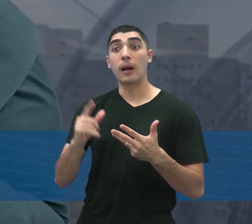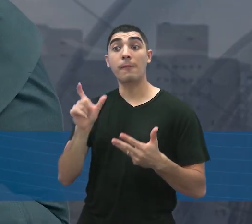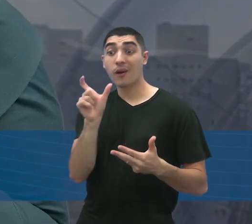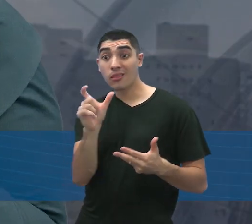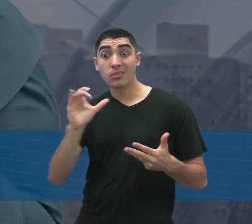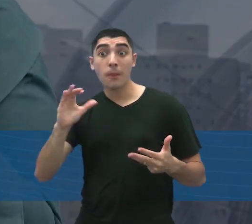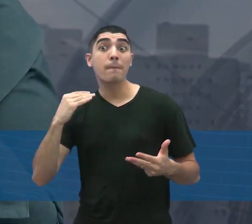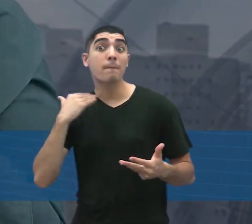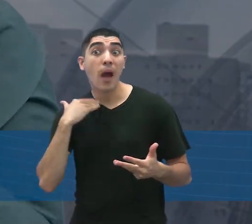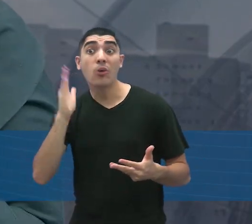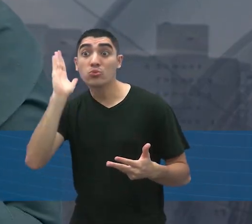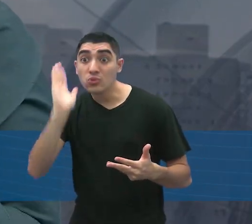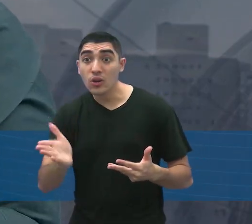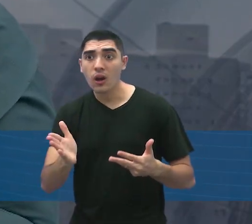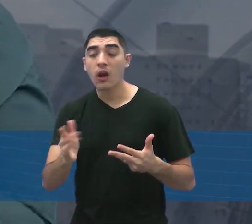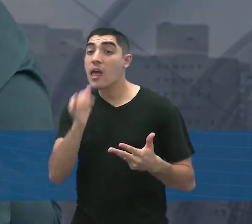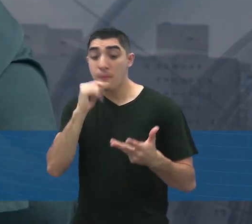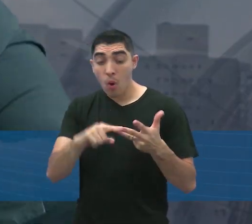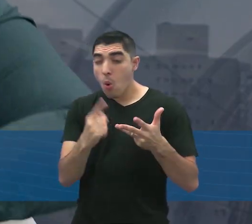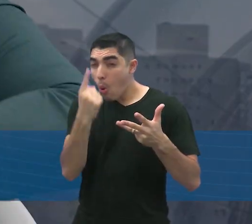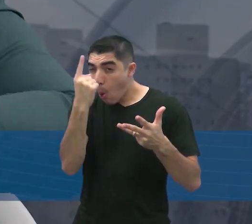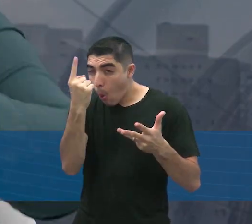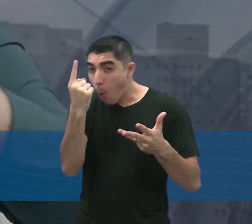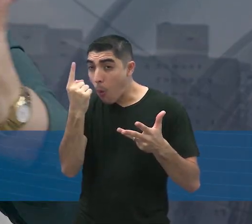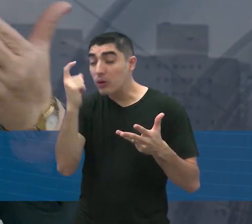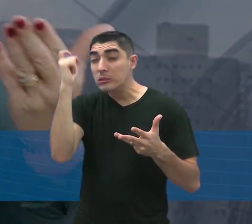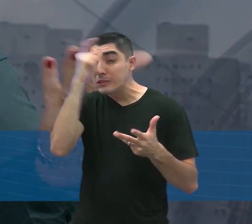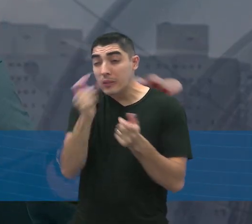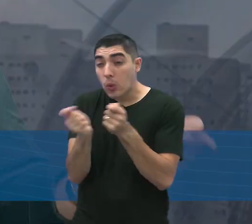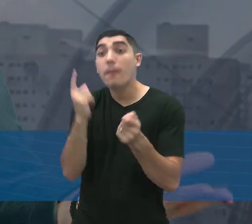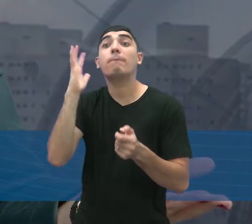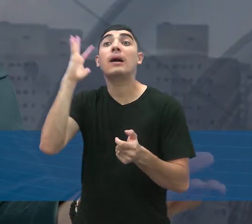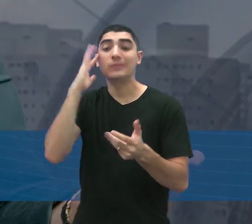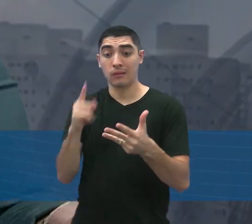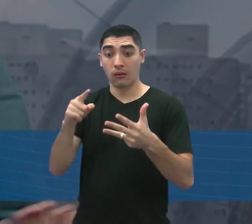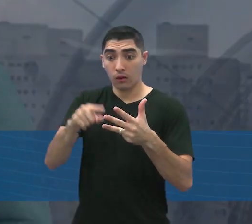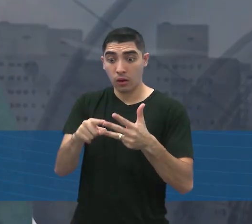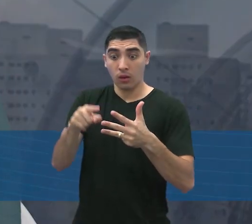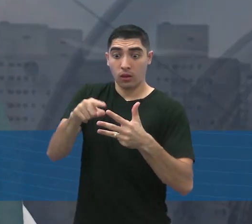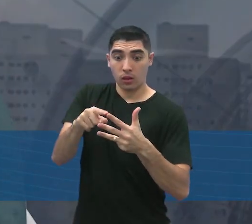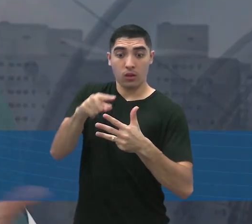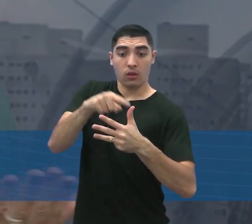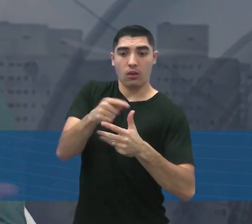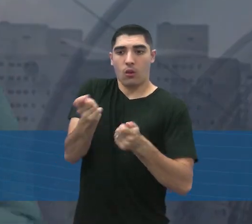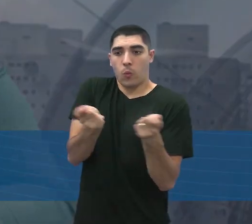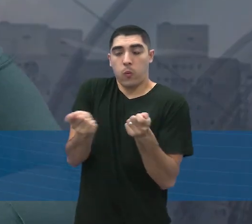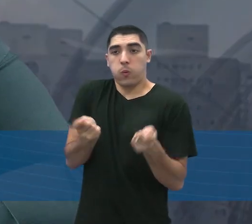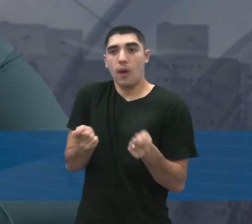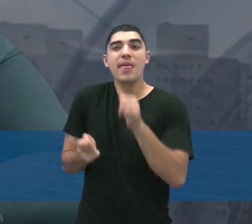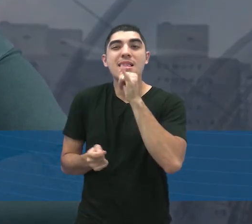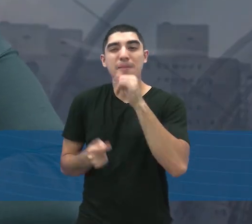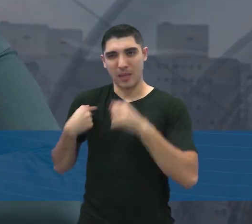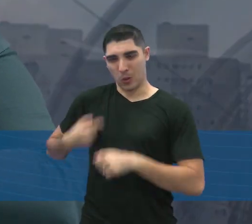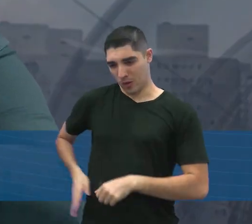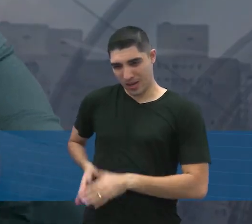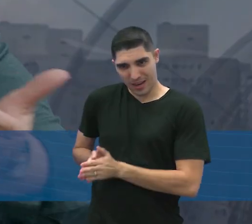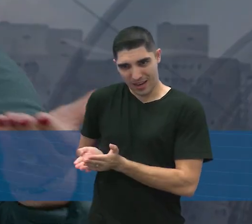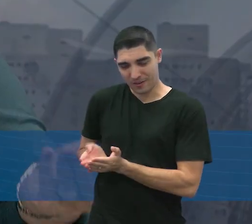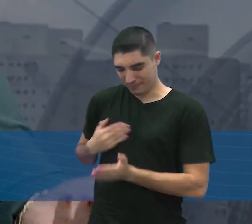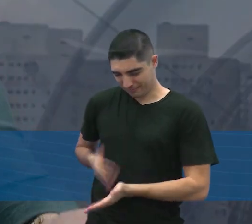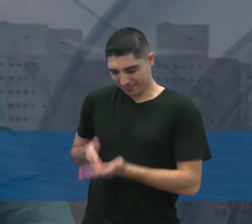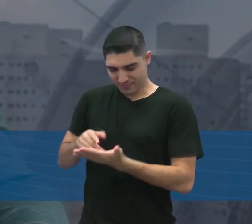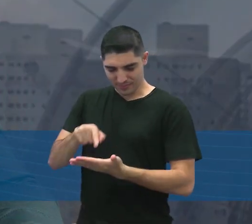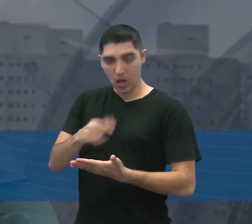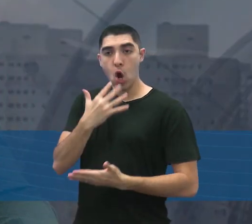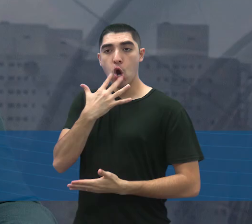é difícil gerir gente, gerir vários ao mesmo tempo. Tem gente que abre a carteira e tem ali